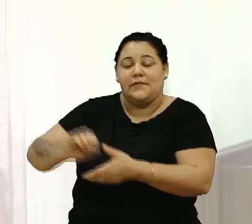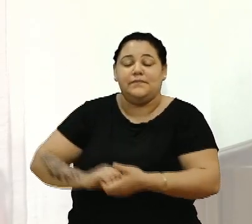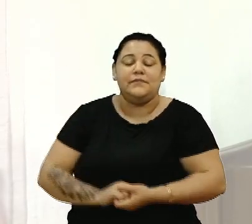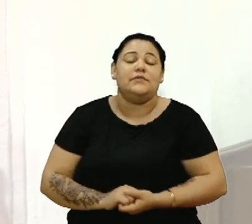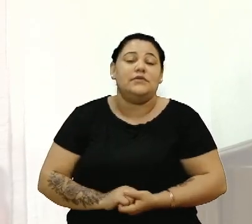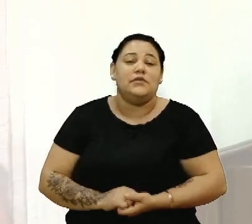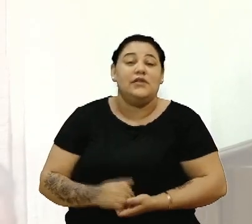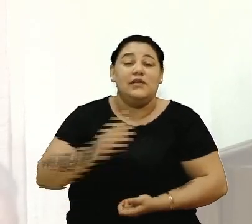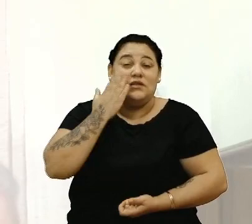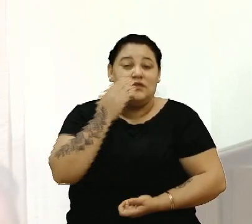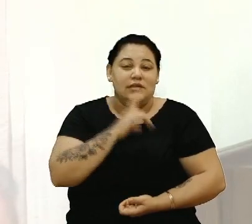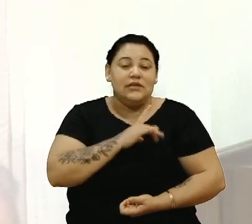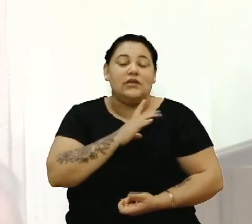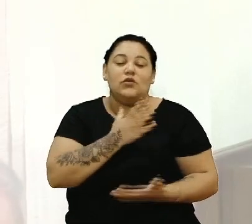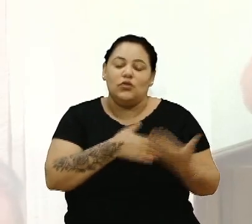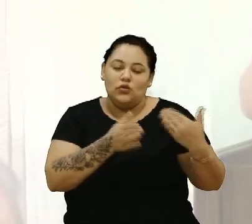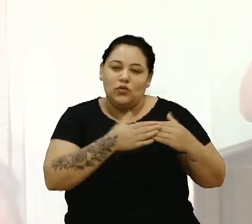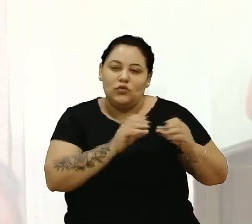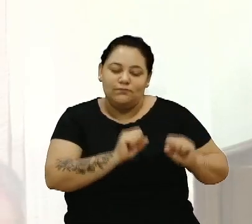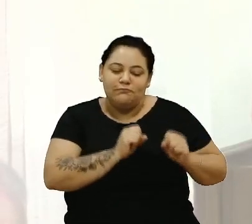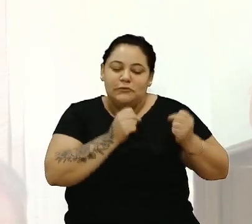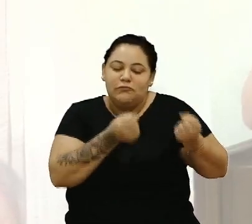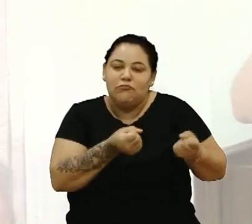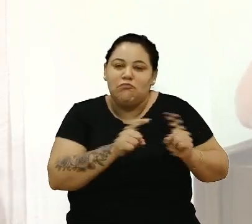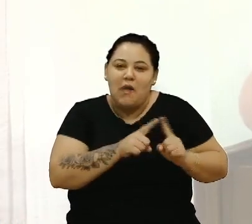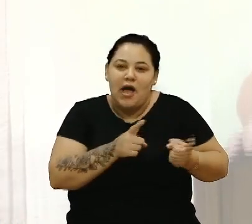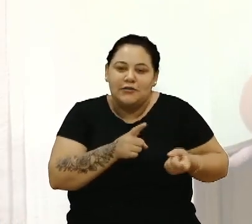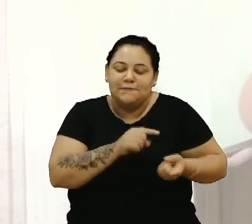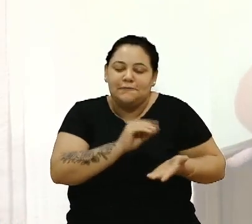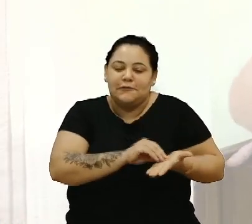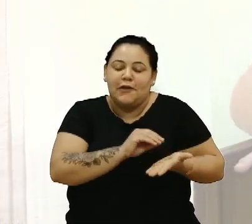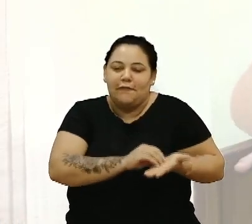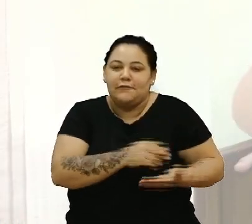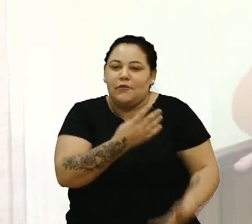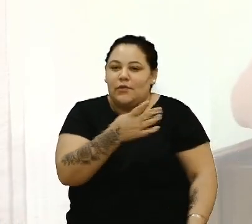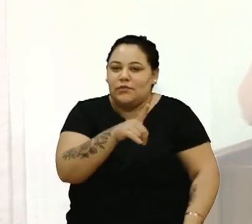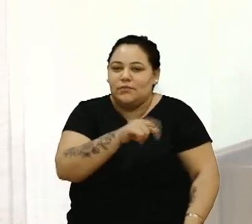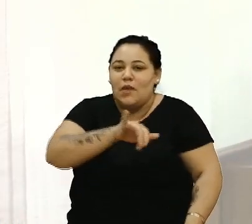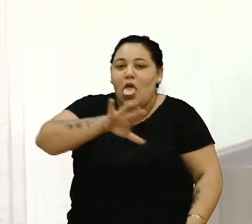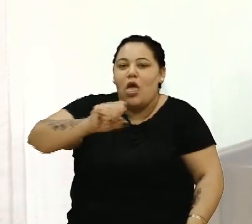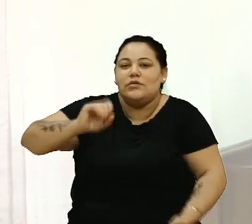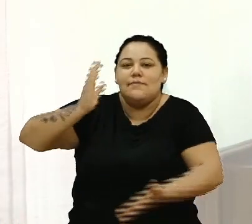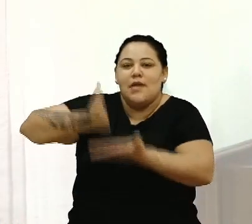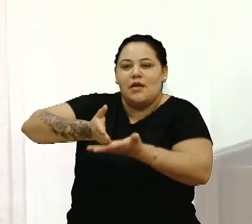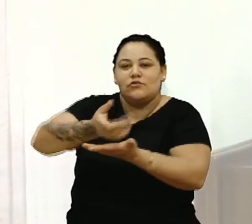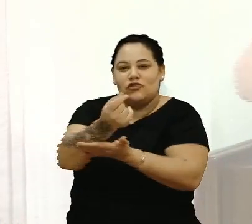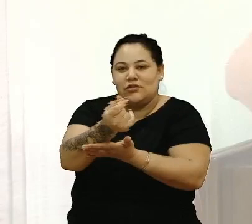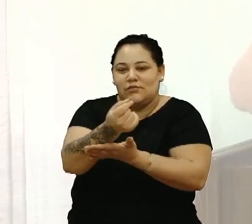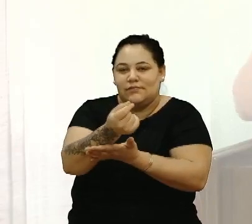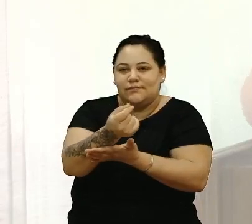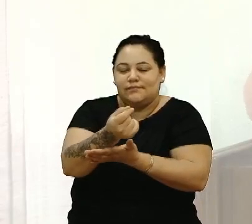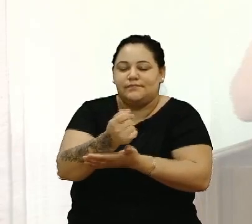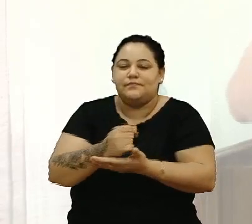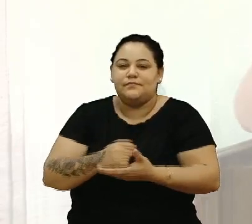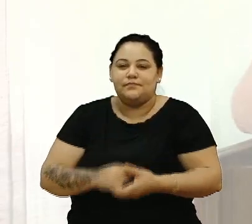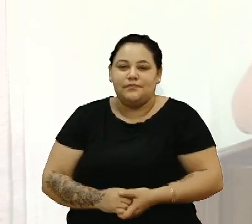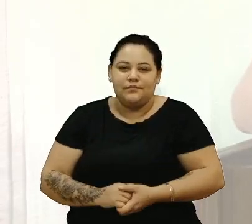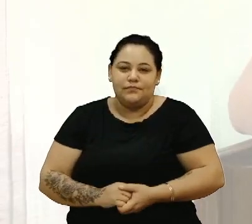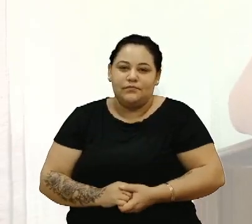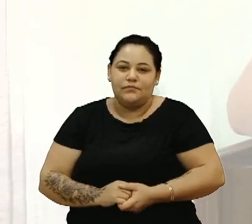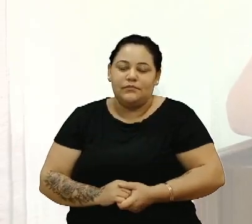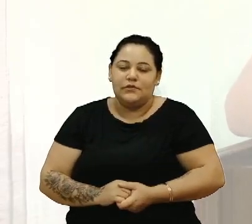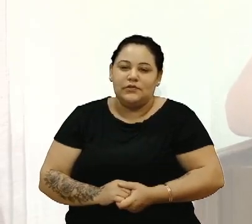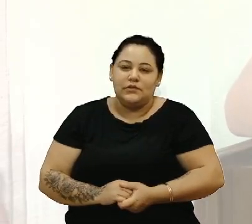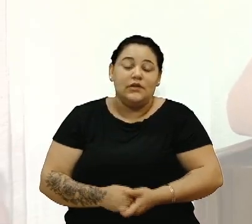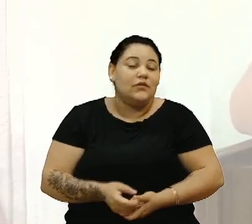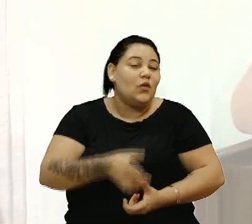tem todo um esforço para tentar, mas faltava 4,5 milhões e nós teríamos um problema logo, logo. Então, no dia de ontem